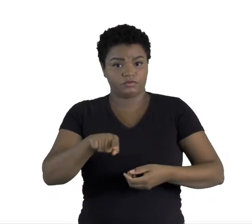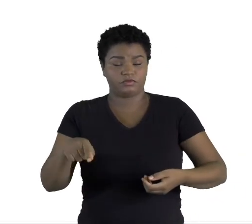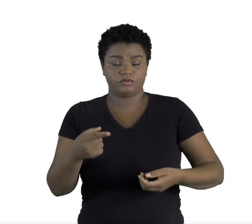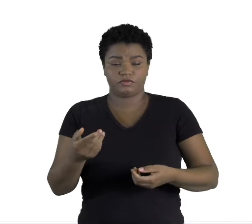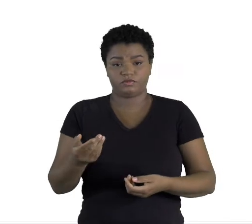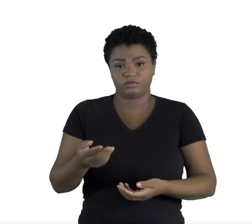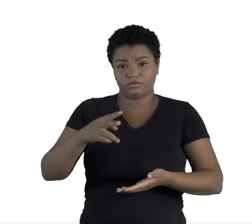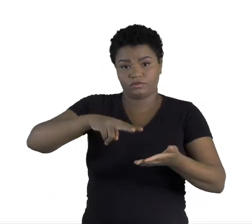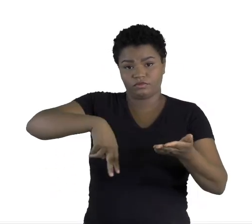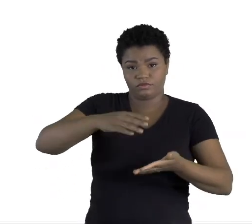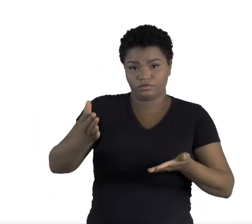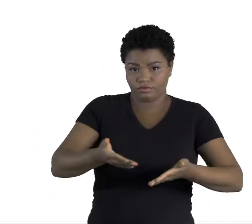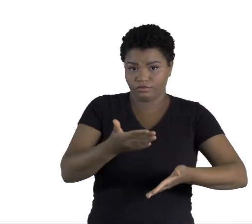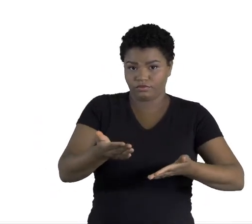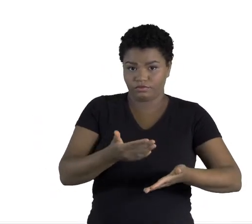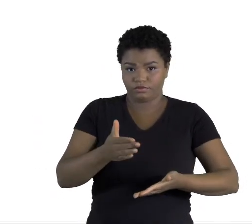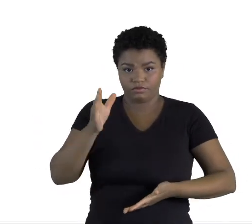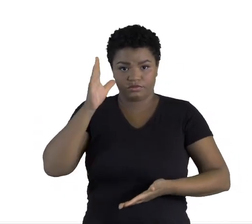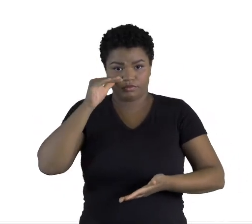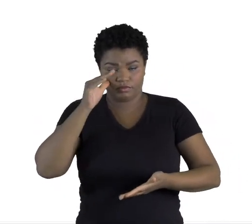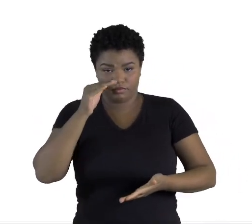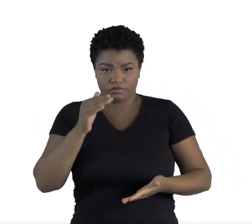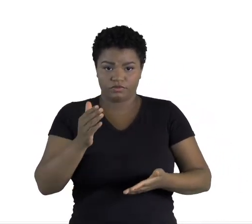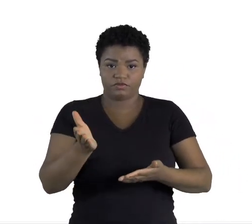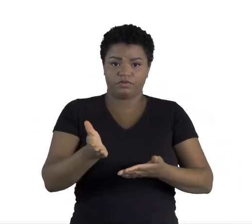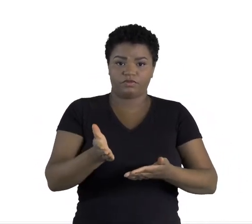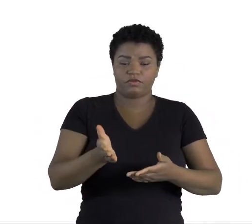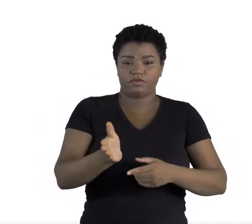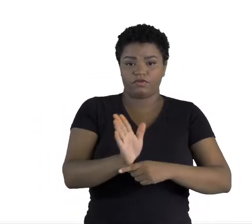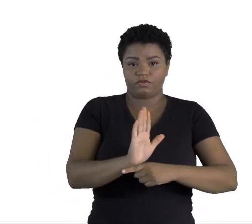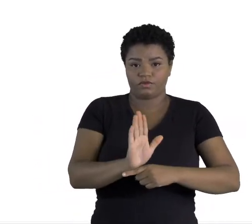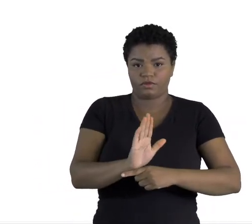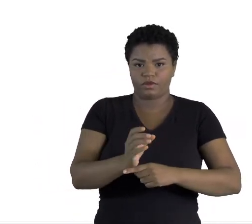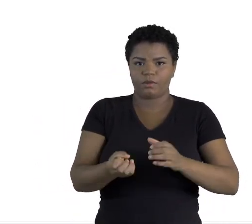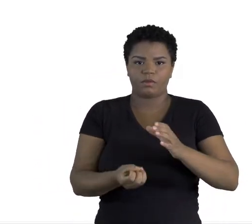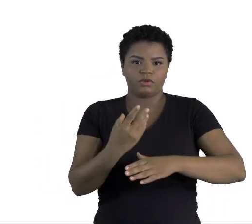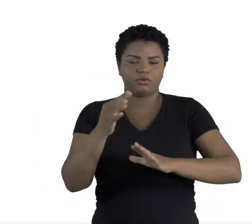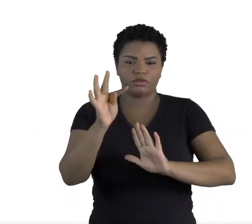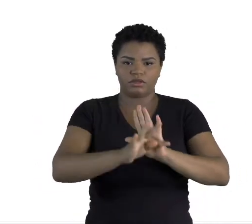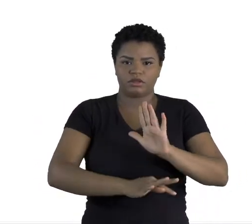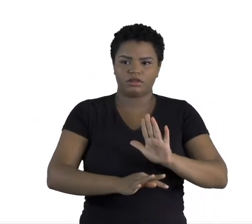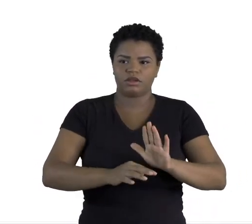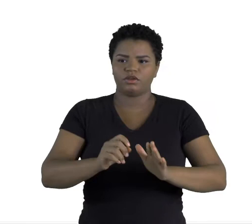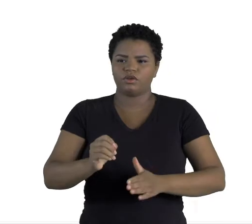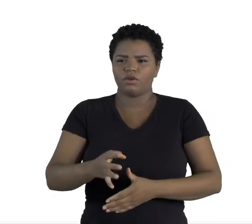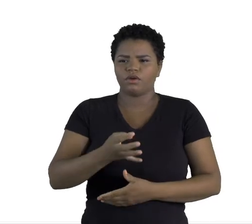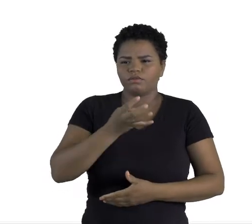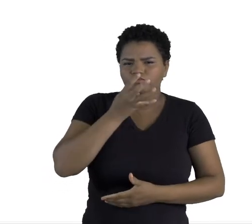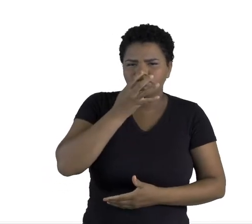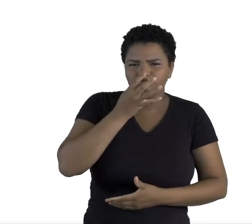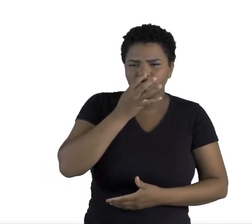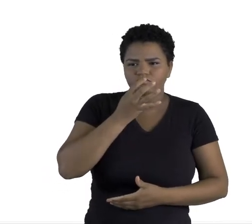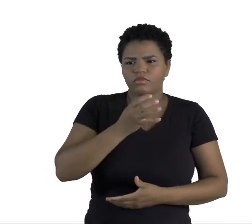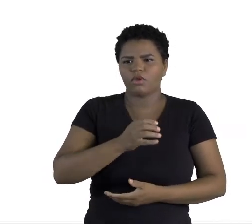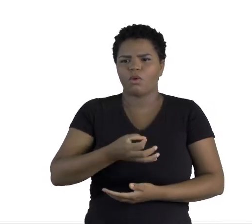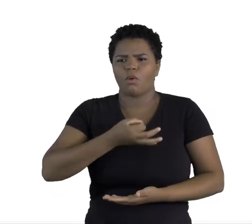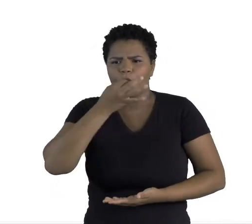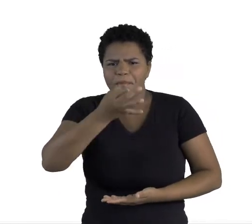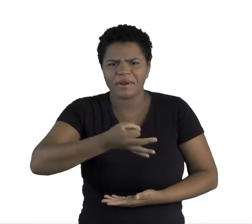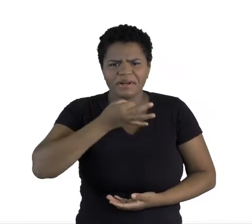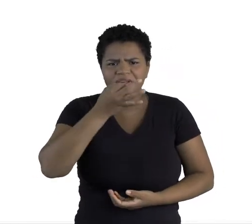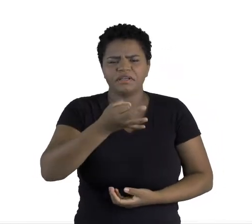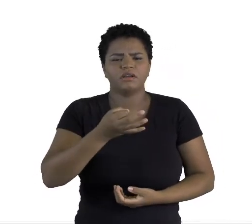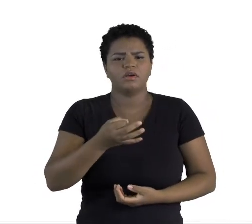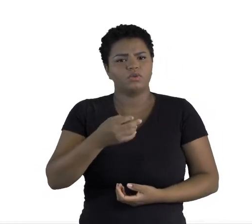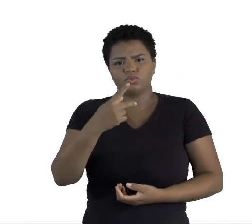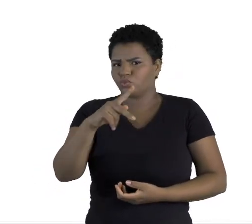ao filme, produza um texto apreciativo. O que é o apreciativo? É opinativo, dando sua